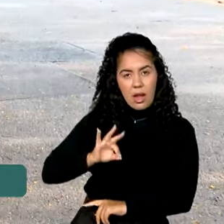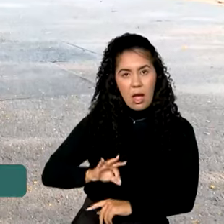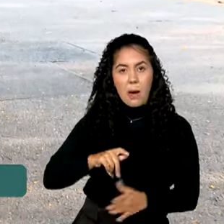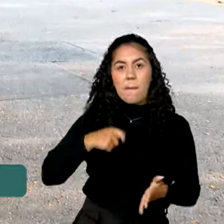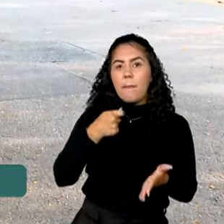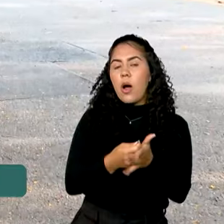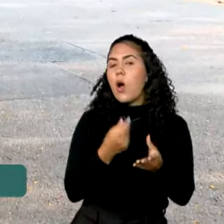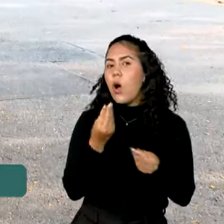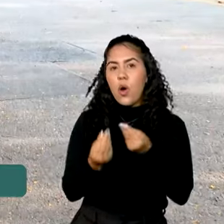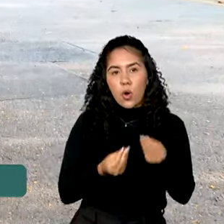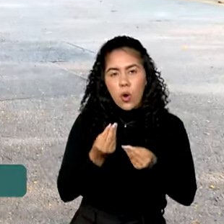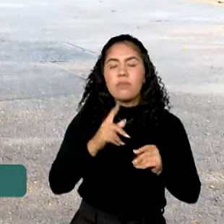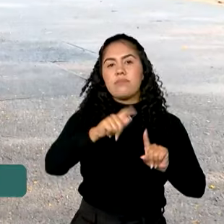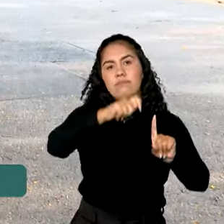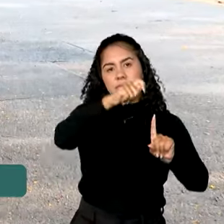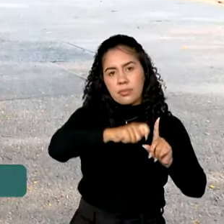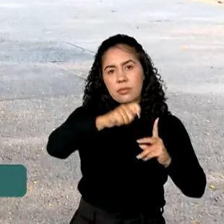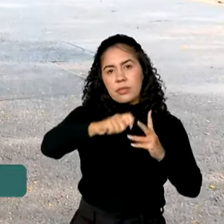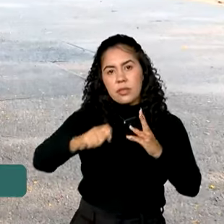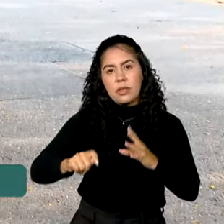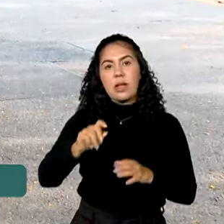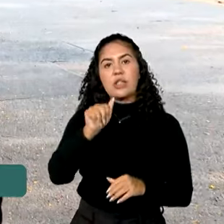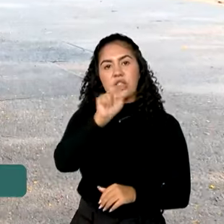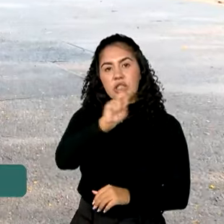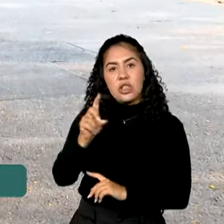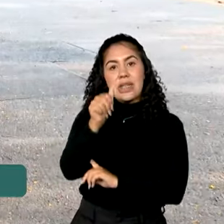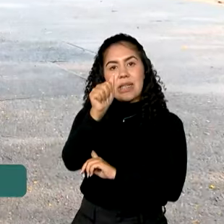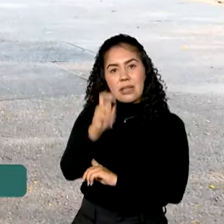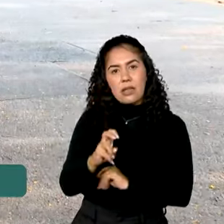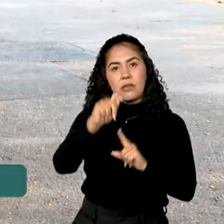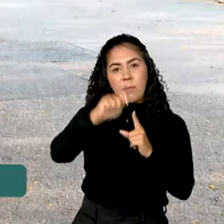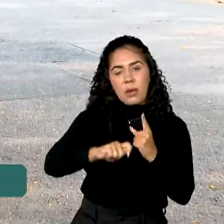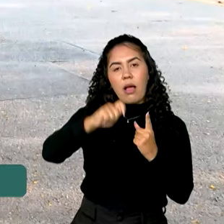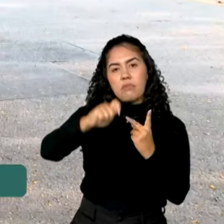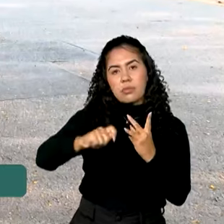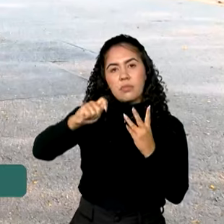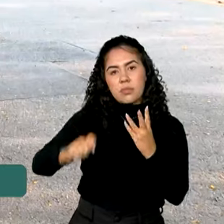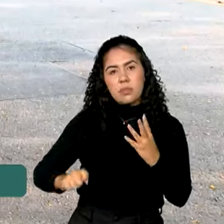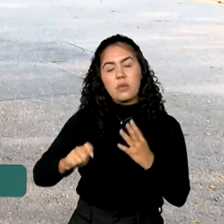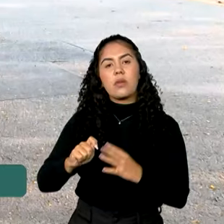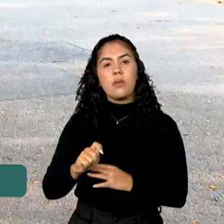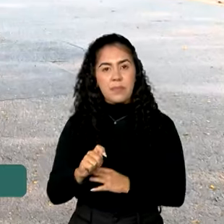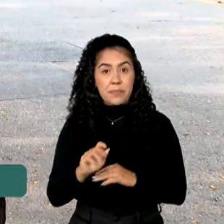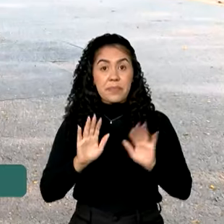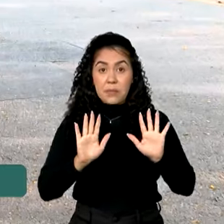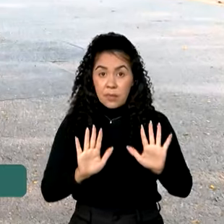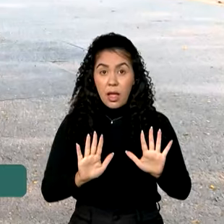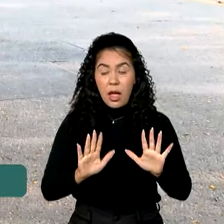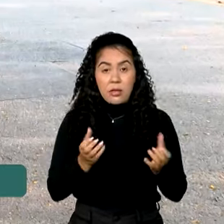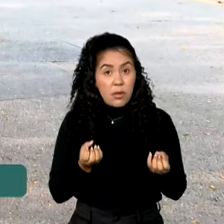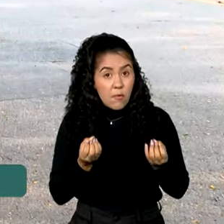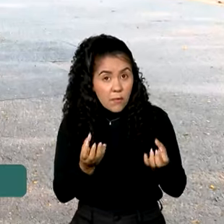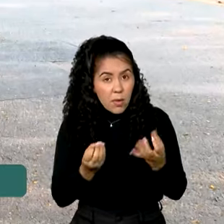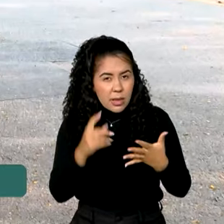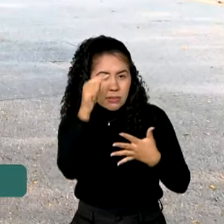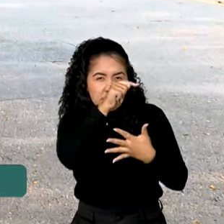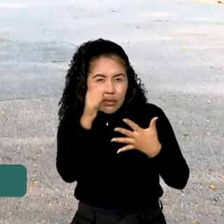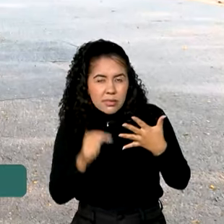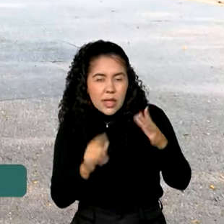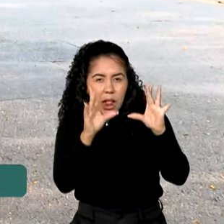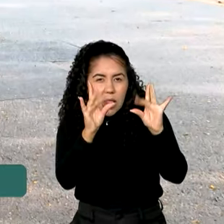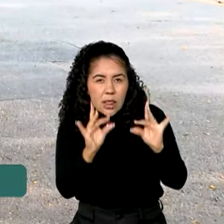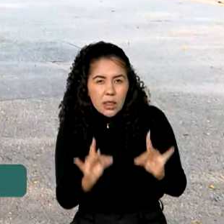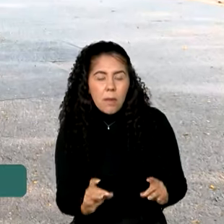serão emitidos mensalmente todo dia 15 ou no primeiro dia útil subsequente. Informações detalhadas podem